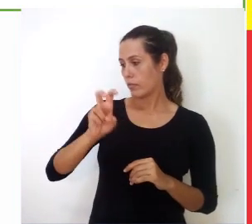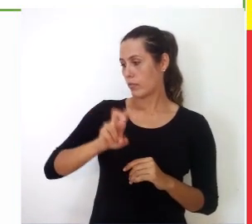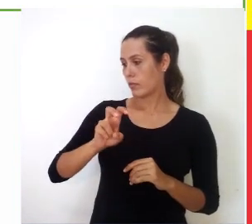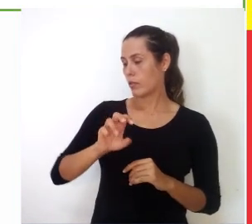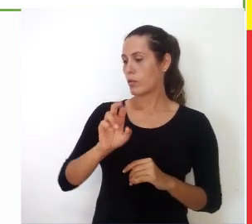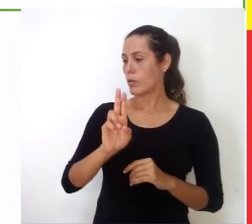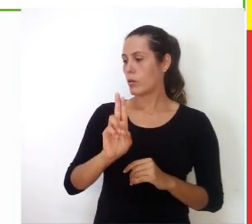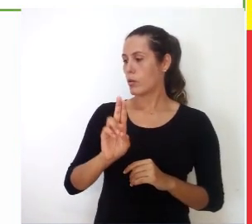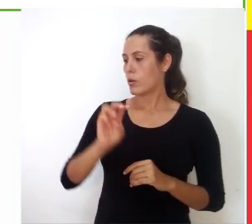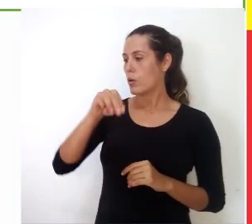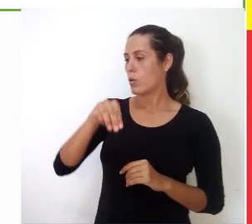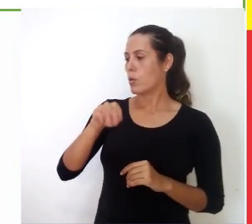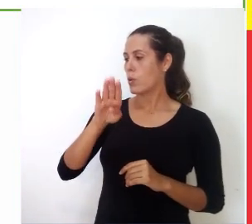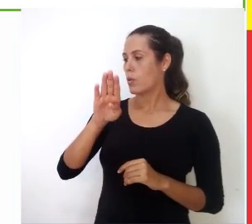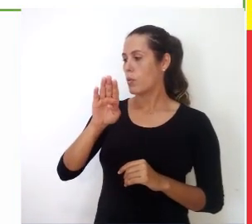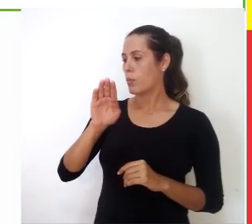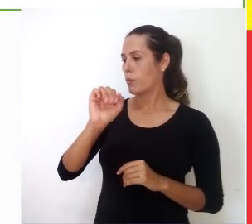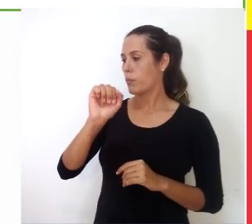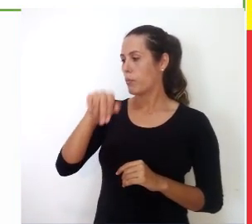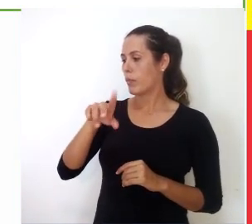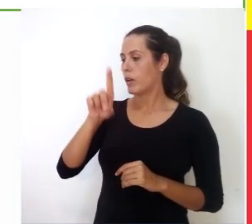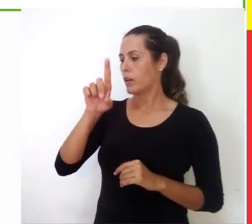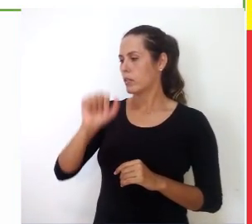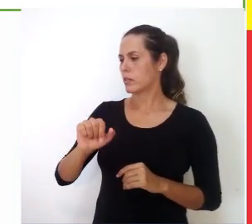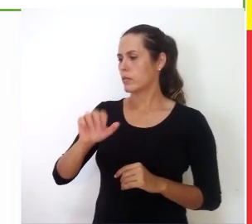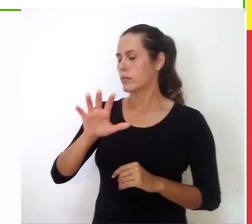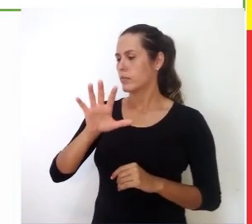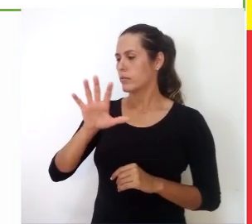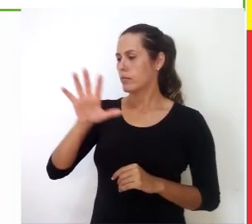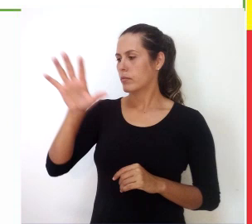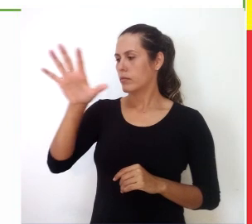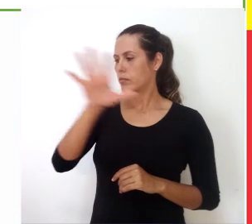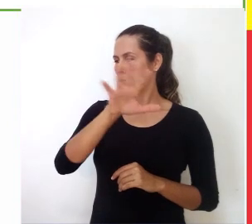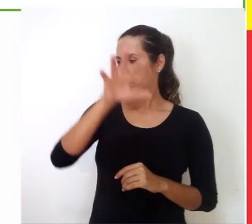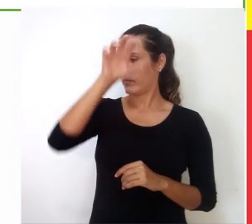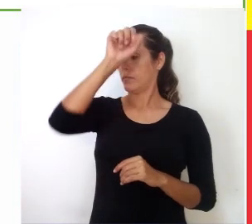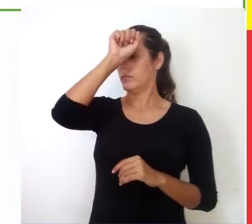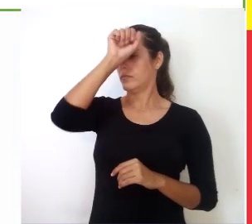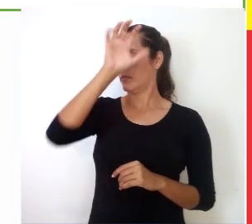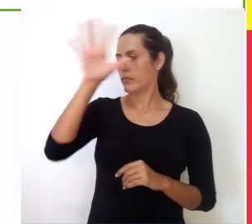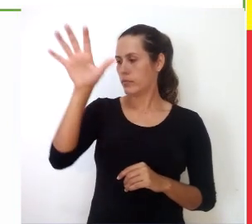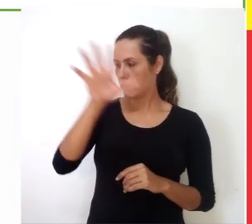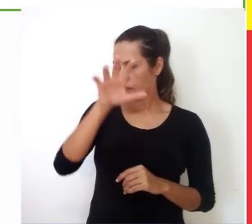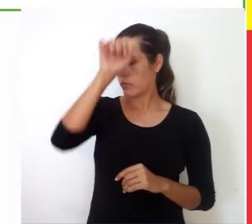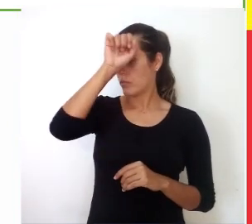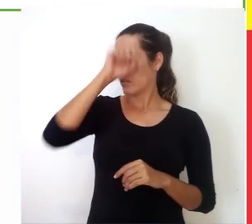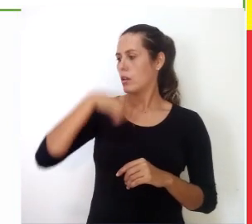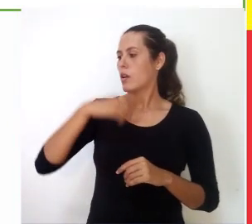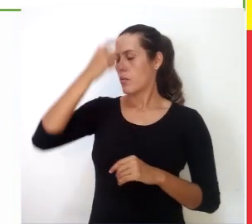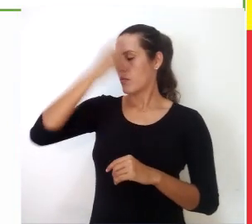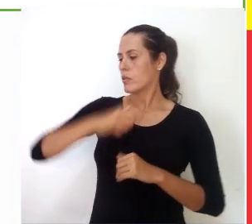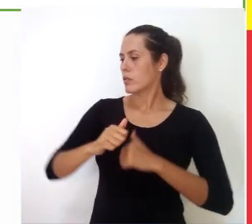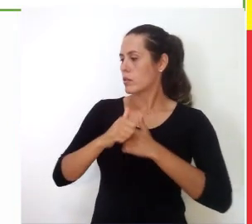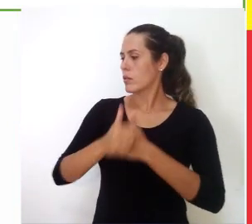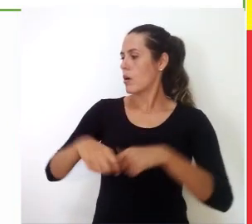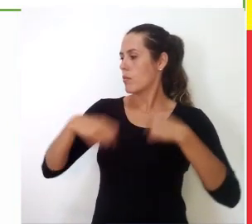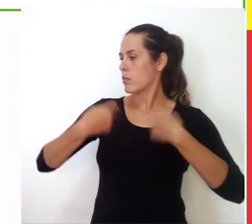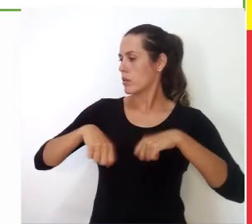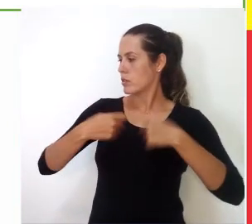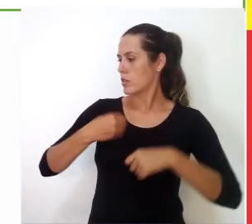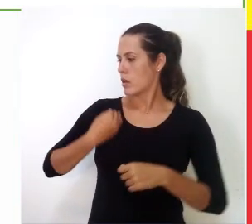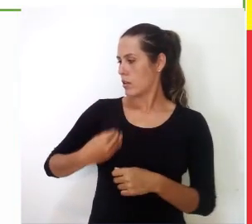em todas as circunstâncias de sua vida o seu grau de espiritualidade e sua possibilidade de